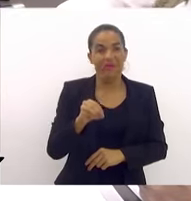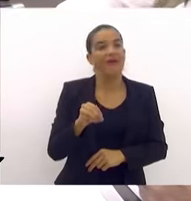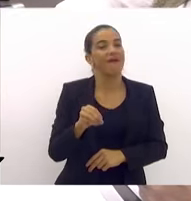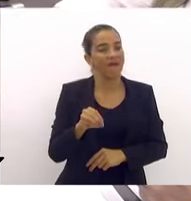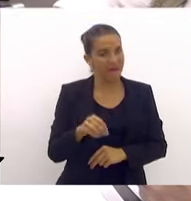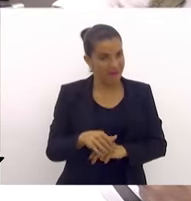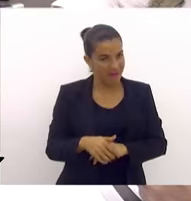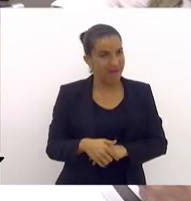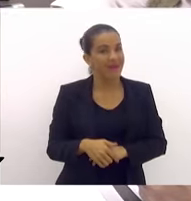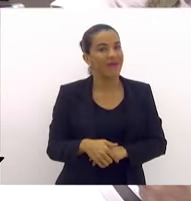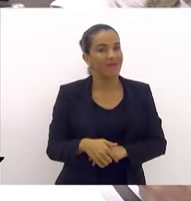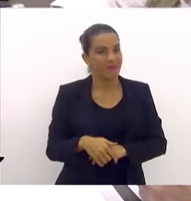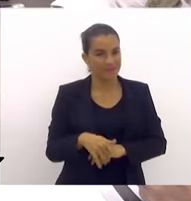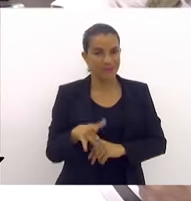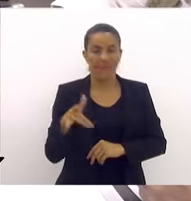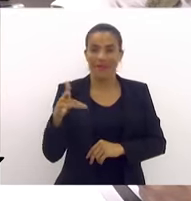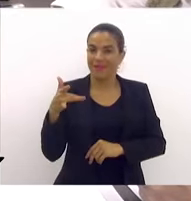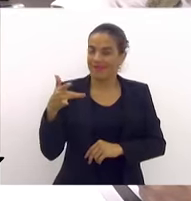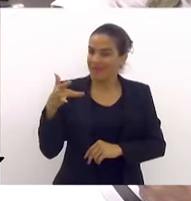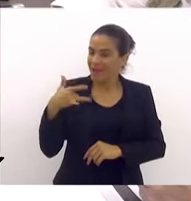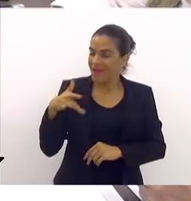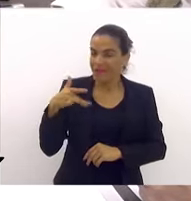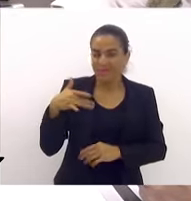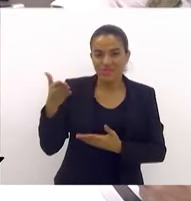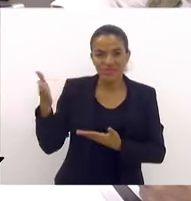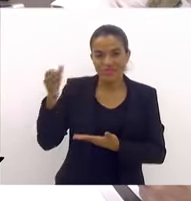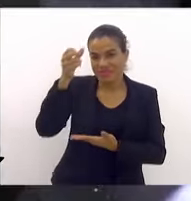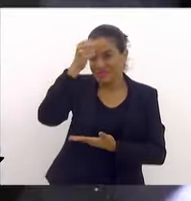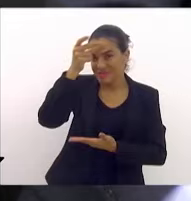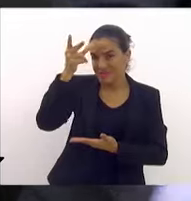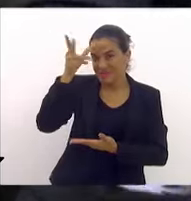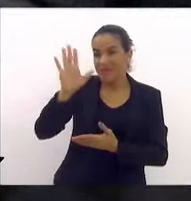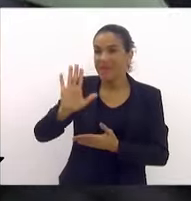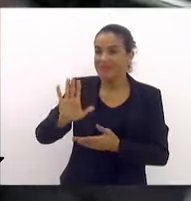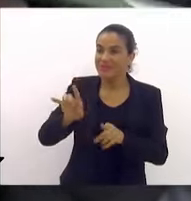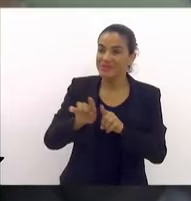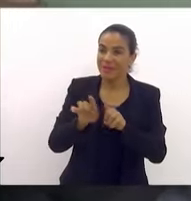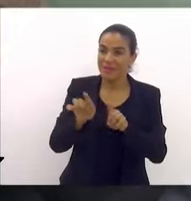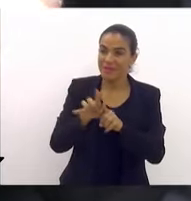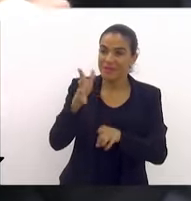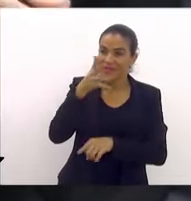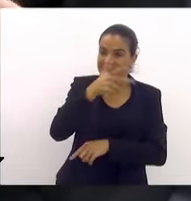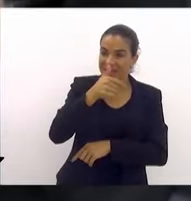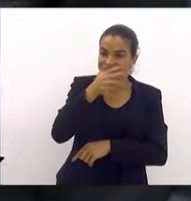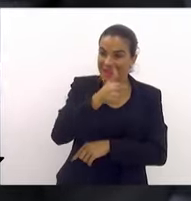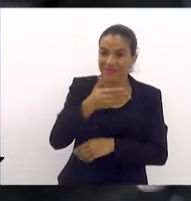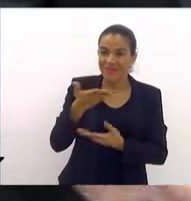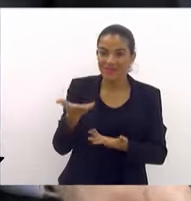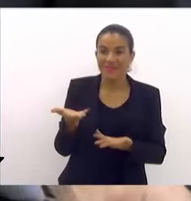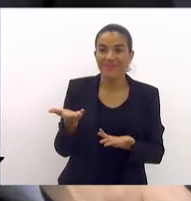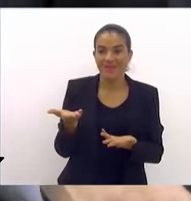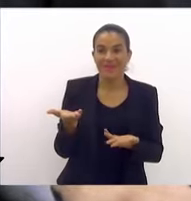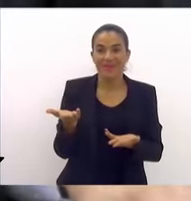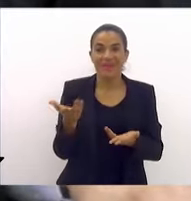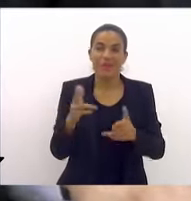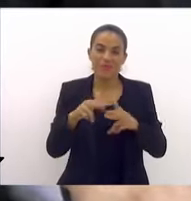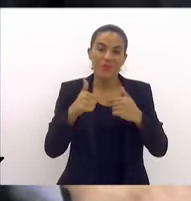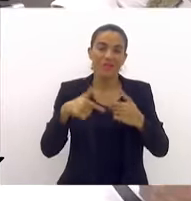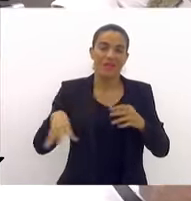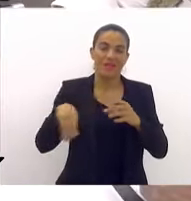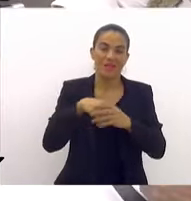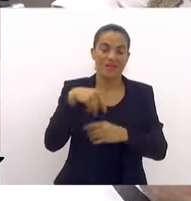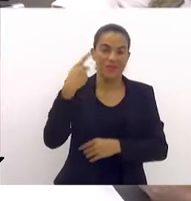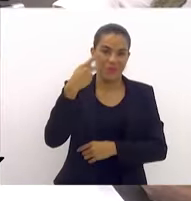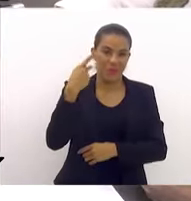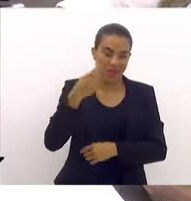Essa análise apurada da deputada Célia. Não, mas senhor, isso salva ele, né? Do meu amigo por isso Fernando. Que ele é político há tantos deve, anos. O senhor, né? Não, o senhor não